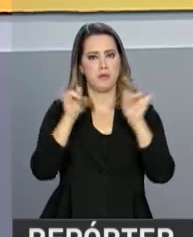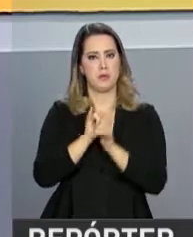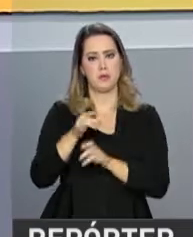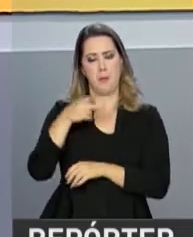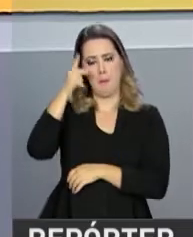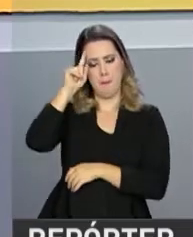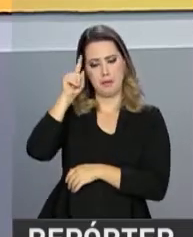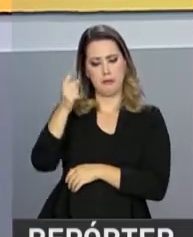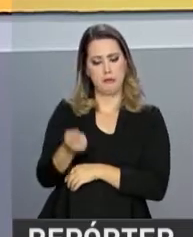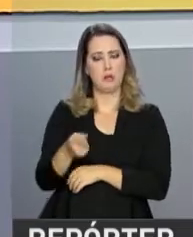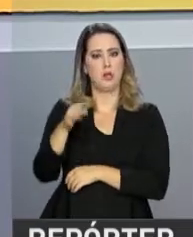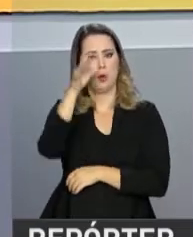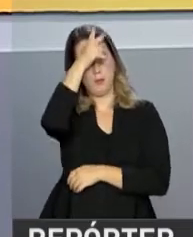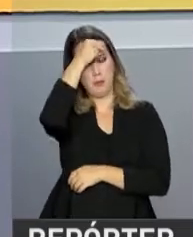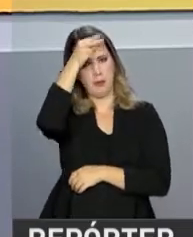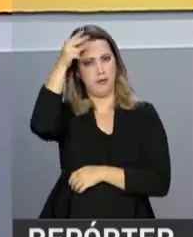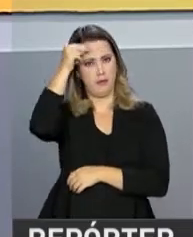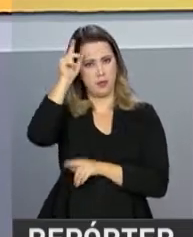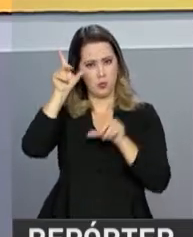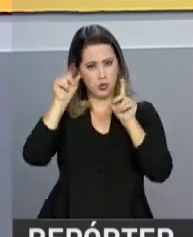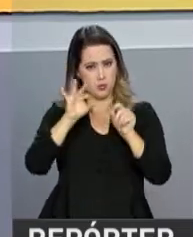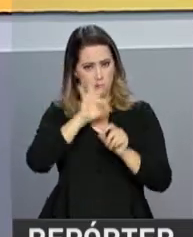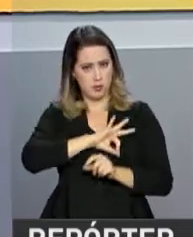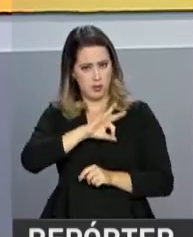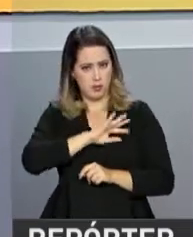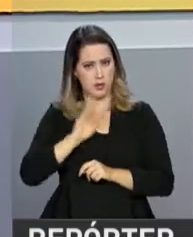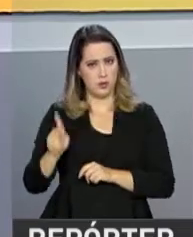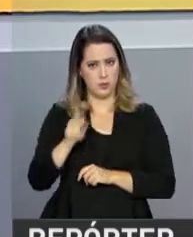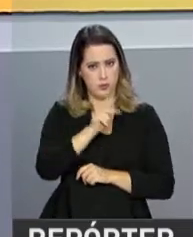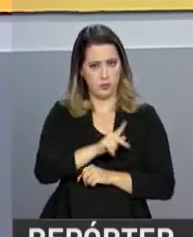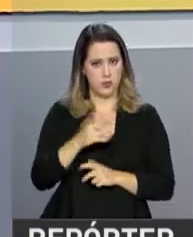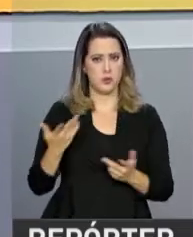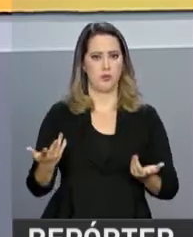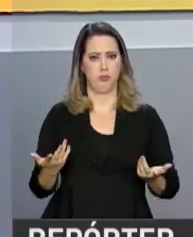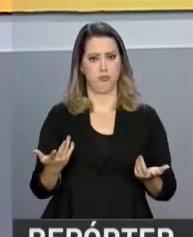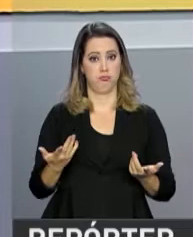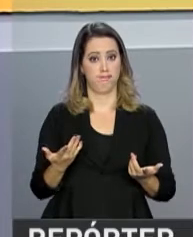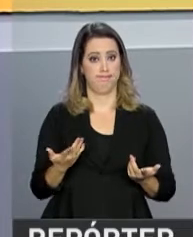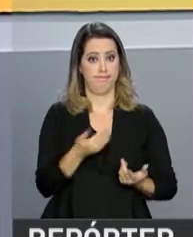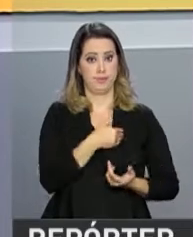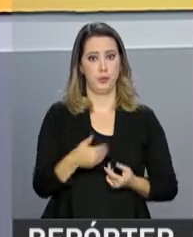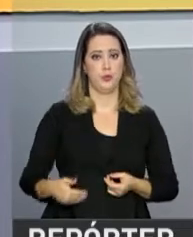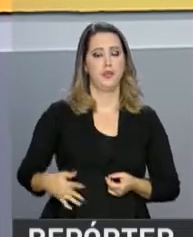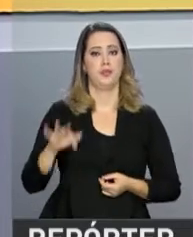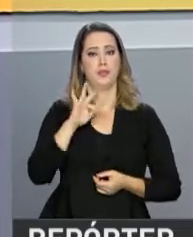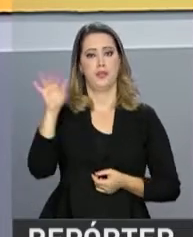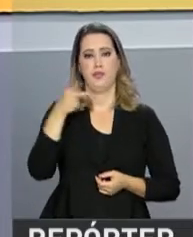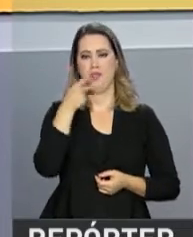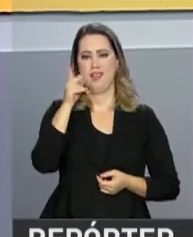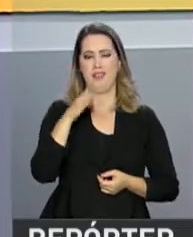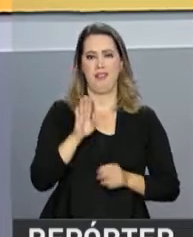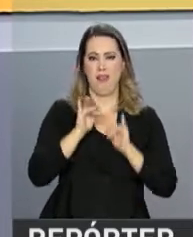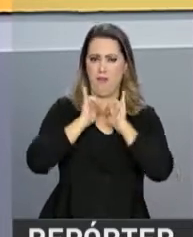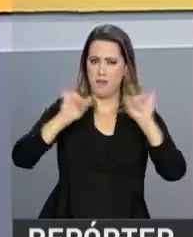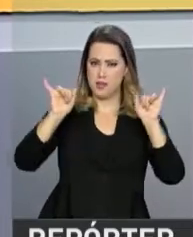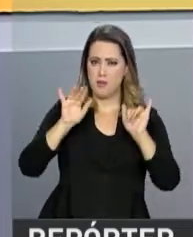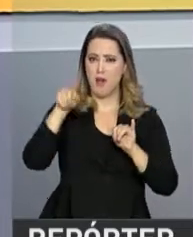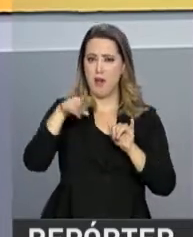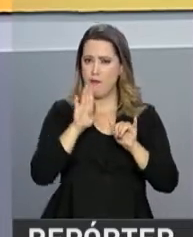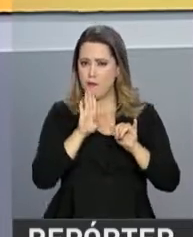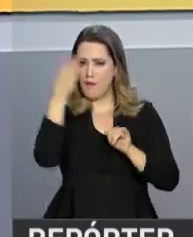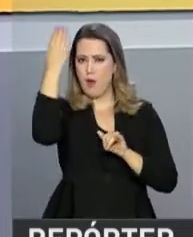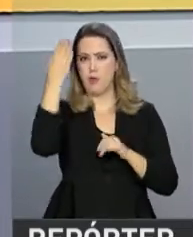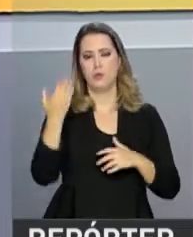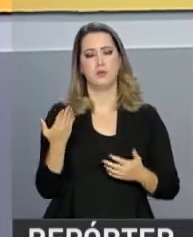para reduzirem os salários de professores da educação básica. O governo federal informa que a notícia é falsa. O ministro Mendonça